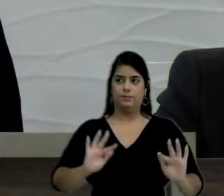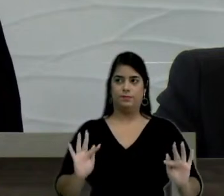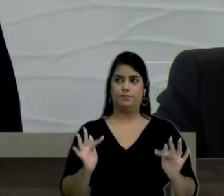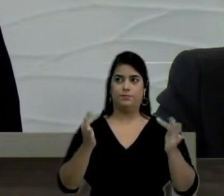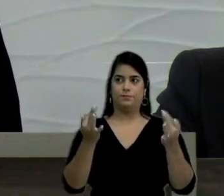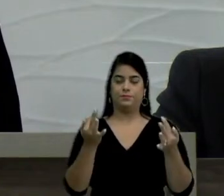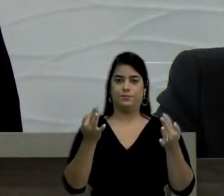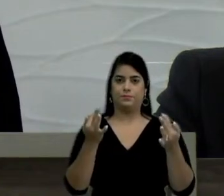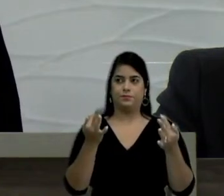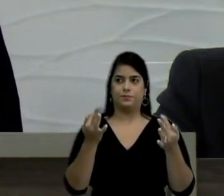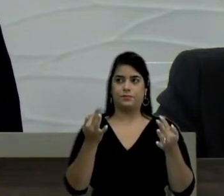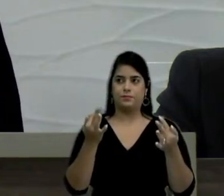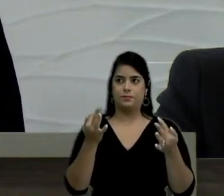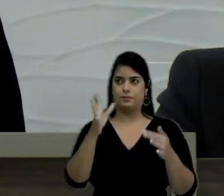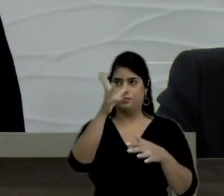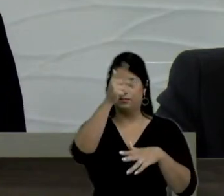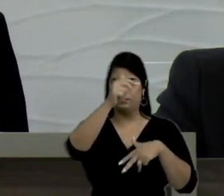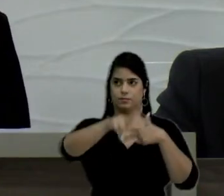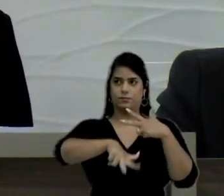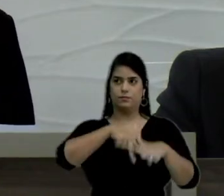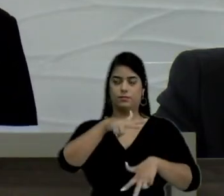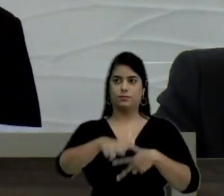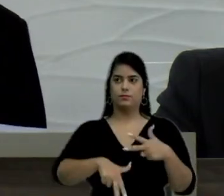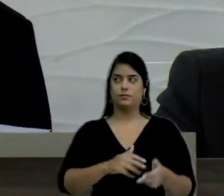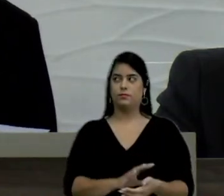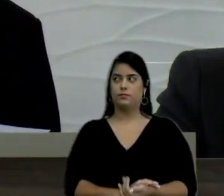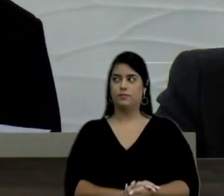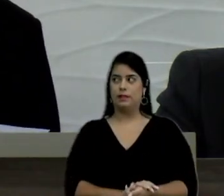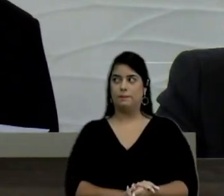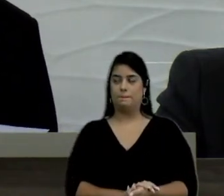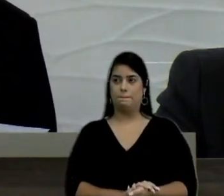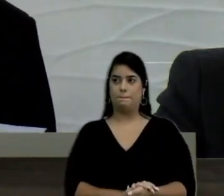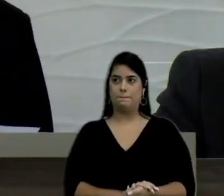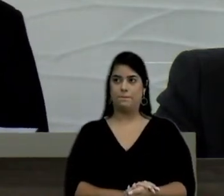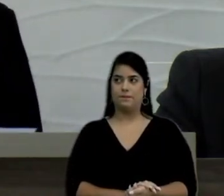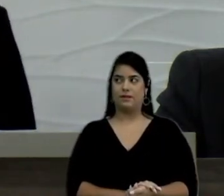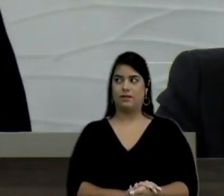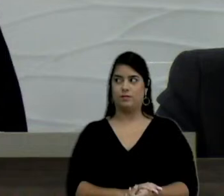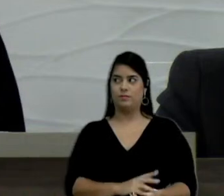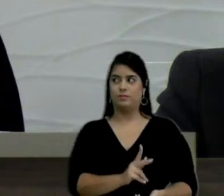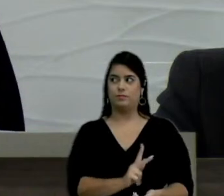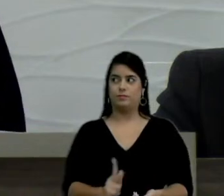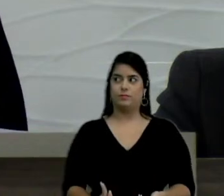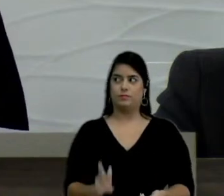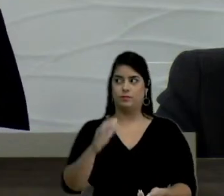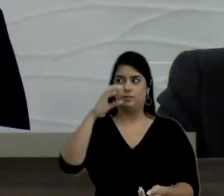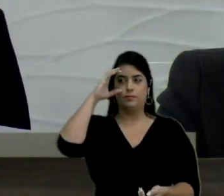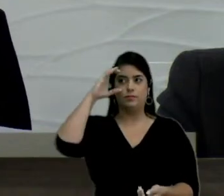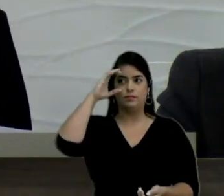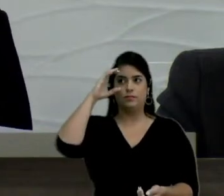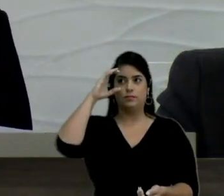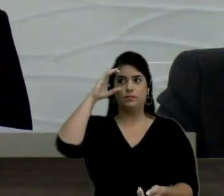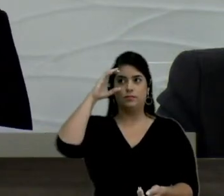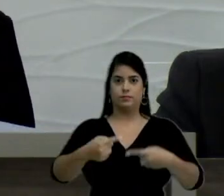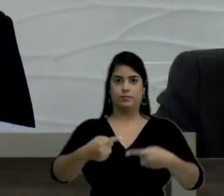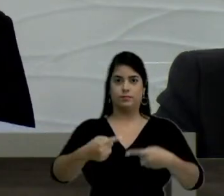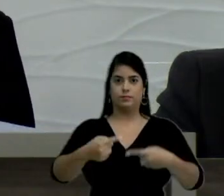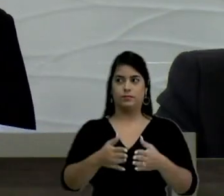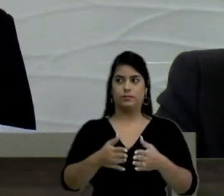do Una quem vai assumir essa presidência nesse dia vai ser a vereadora cista da Rua Nova em discussão